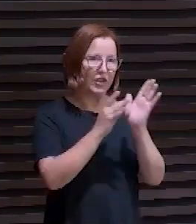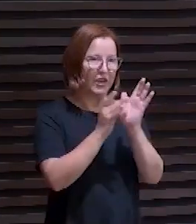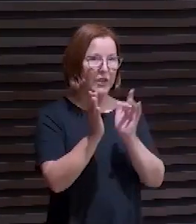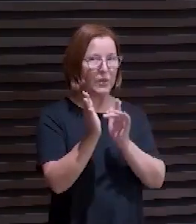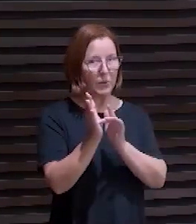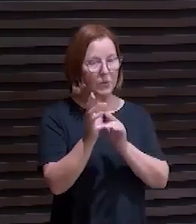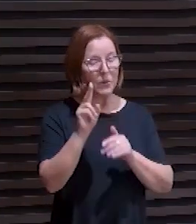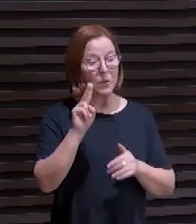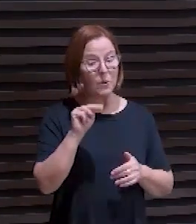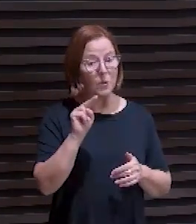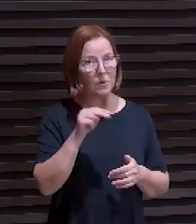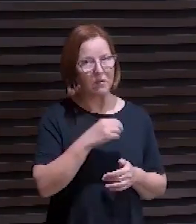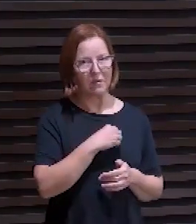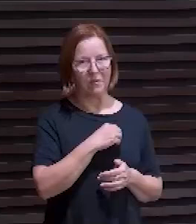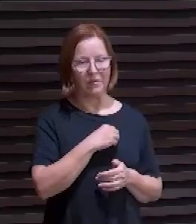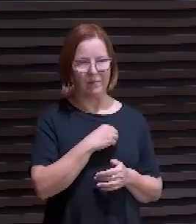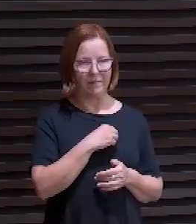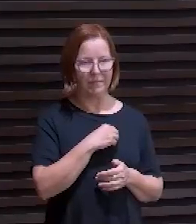Jesus,